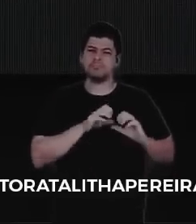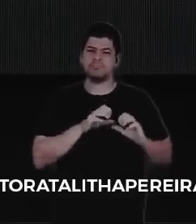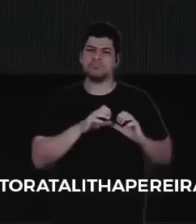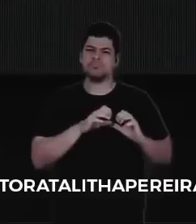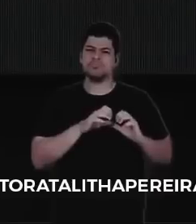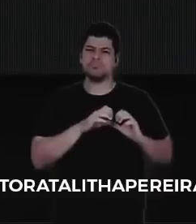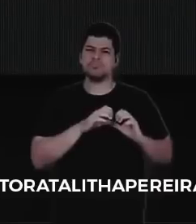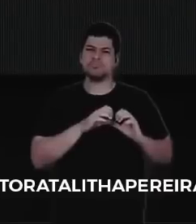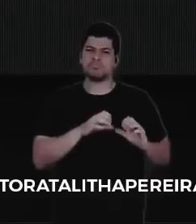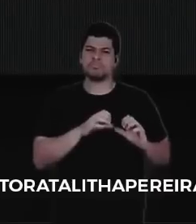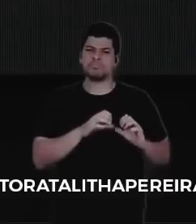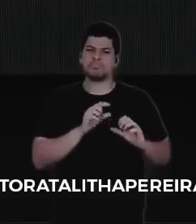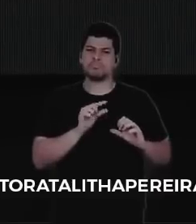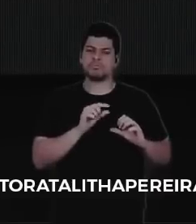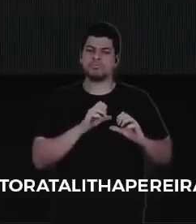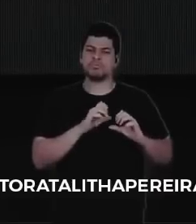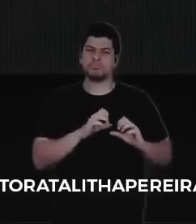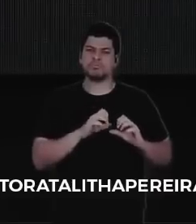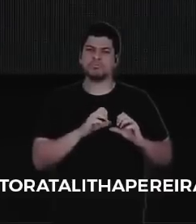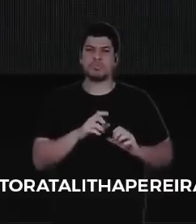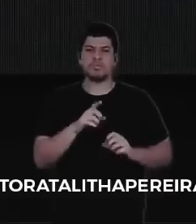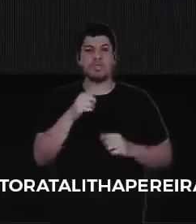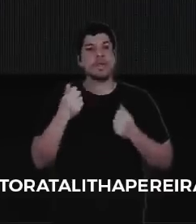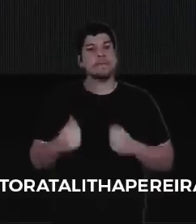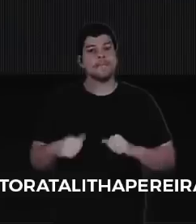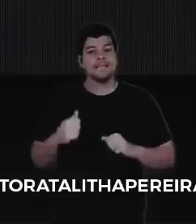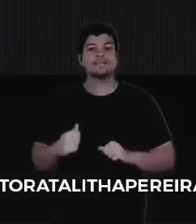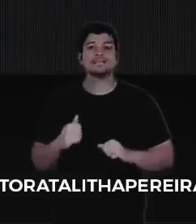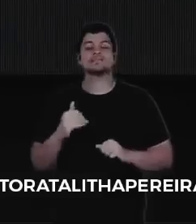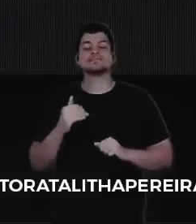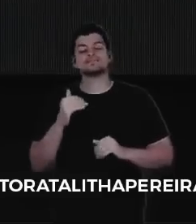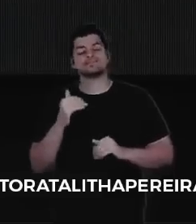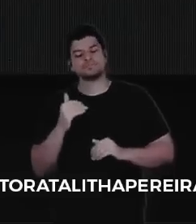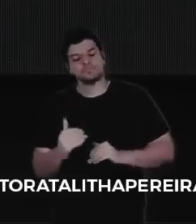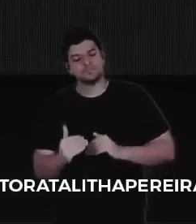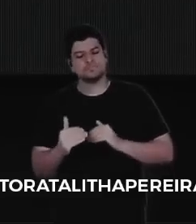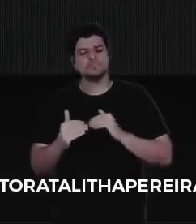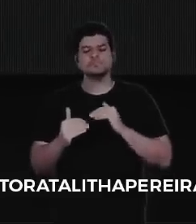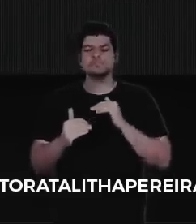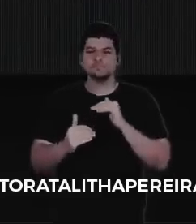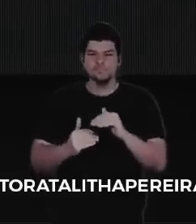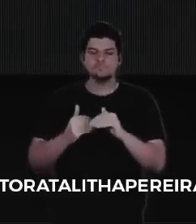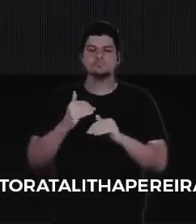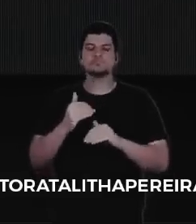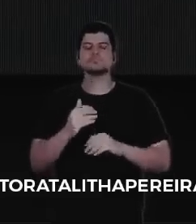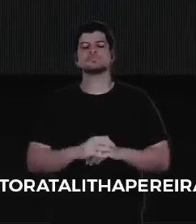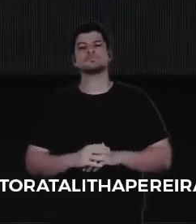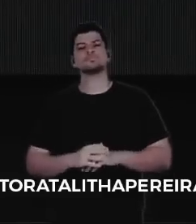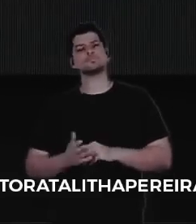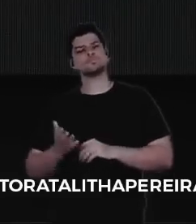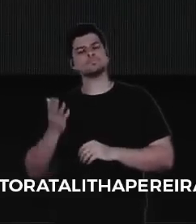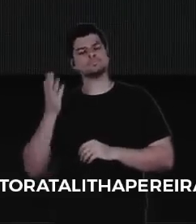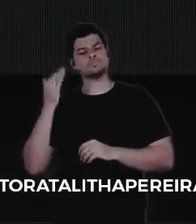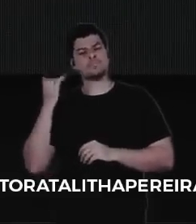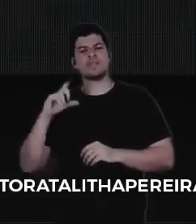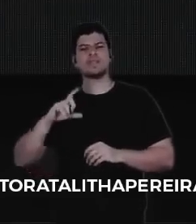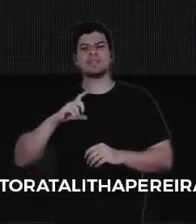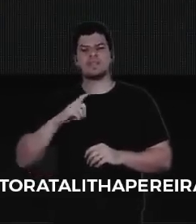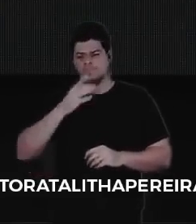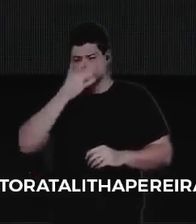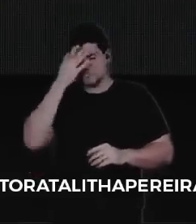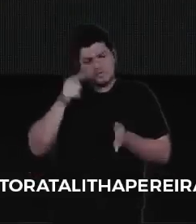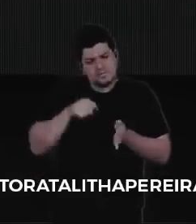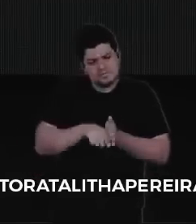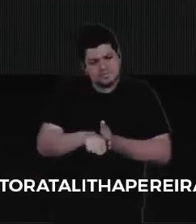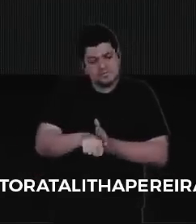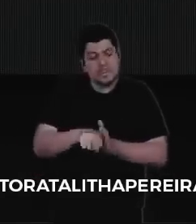você tem que ir o quê? Degrau por degrau. Houve um estudo numa universidade dos Estados